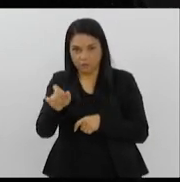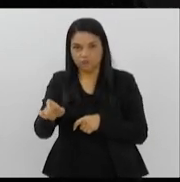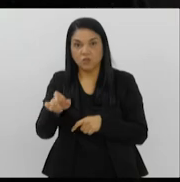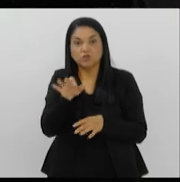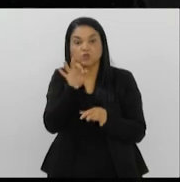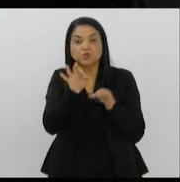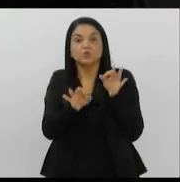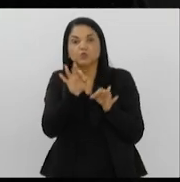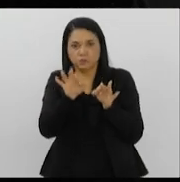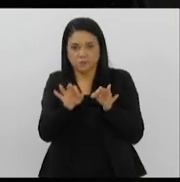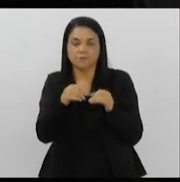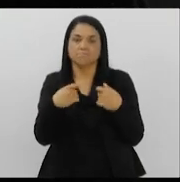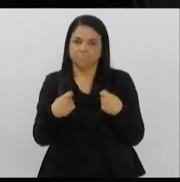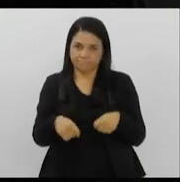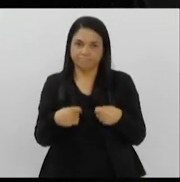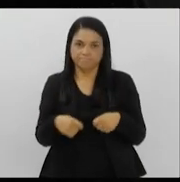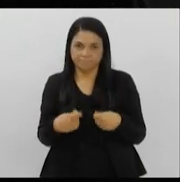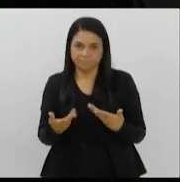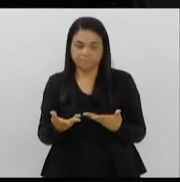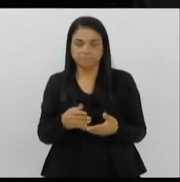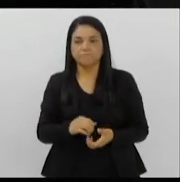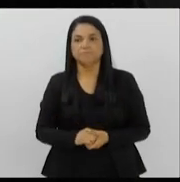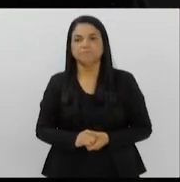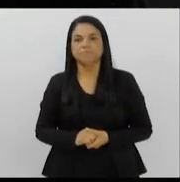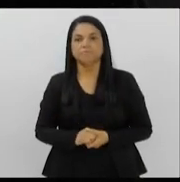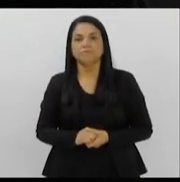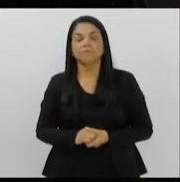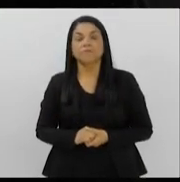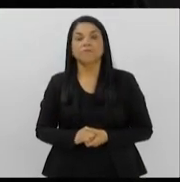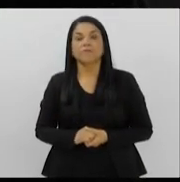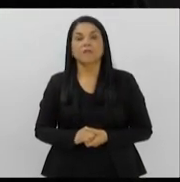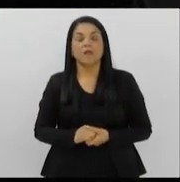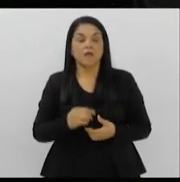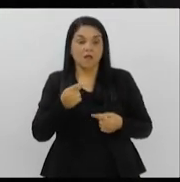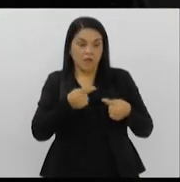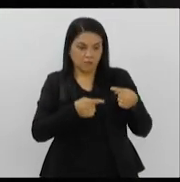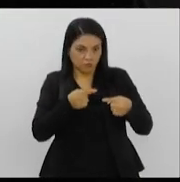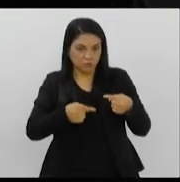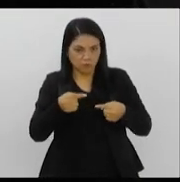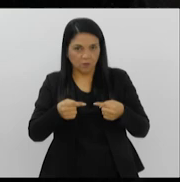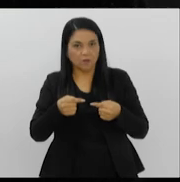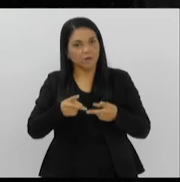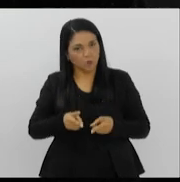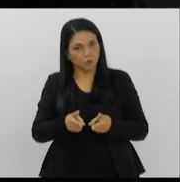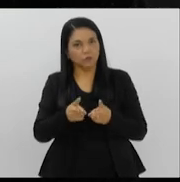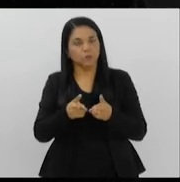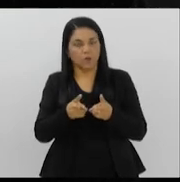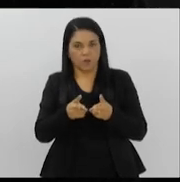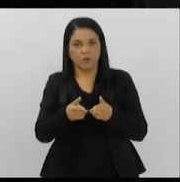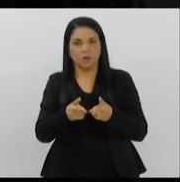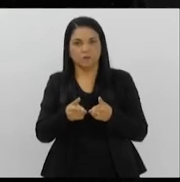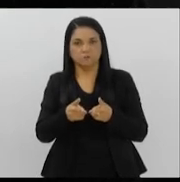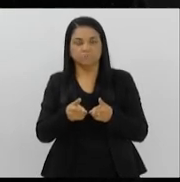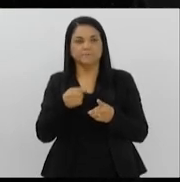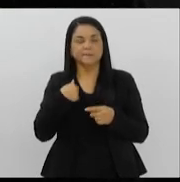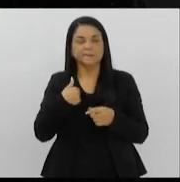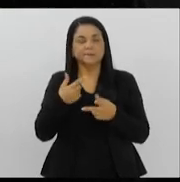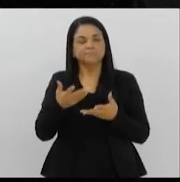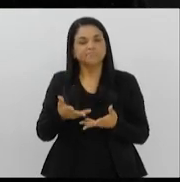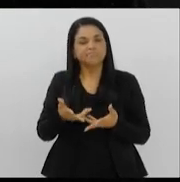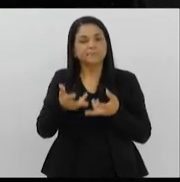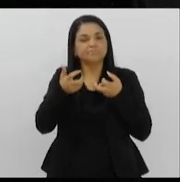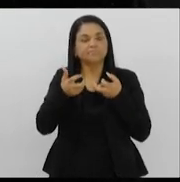justiça. E esta discussão vai continuar, mas se tirou uma